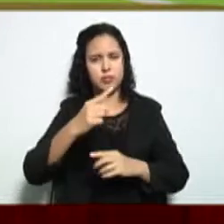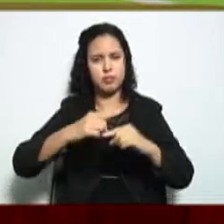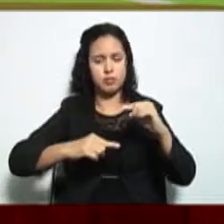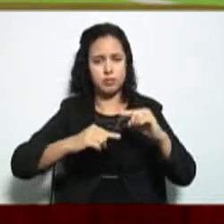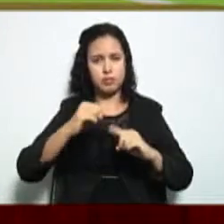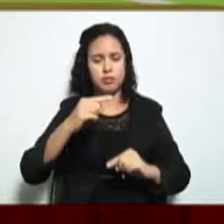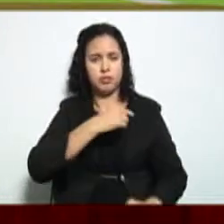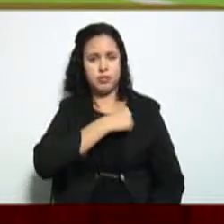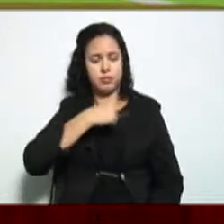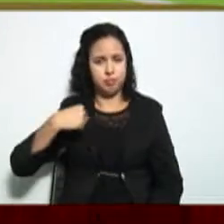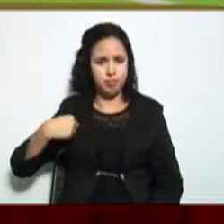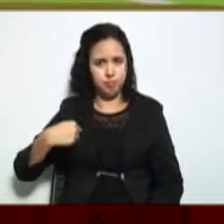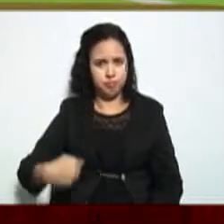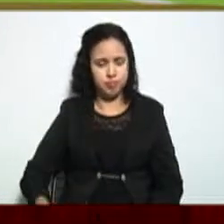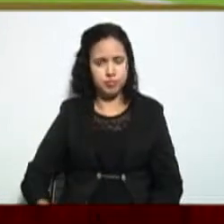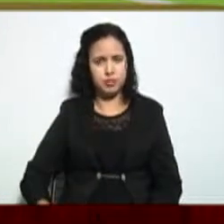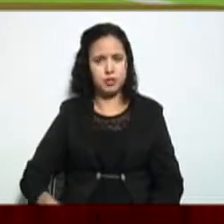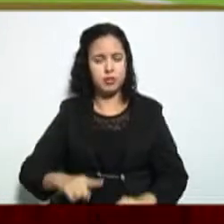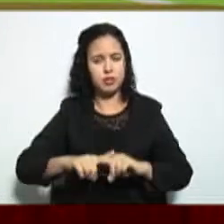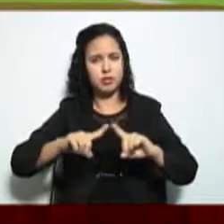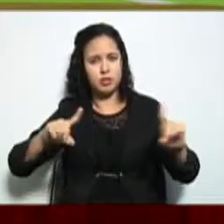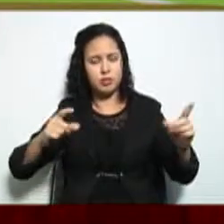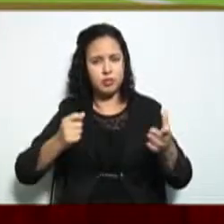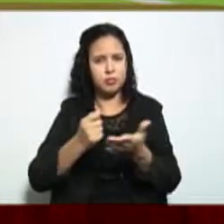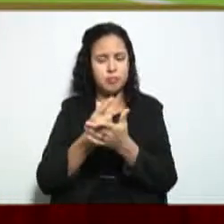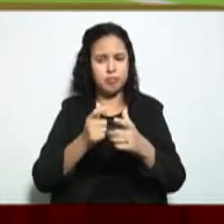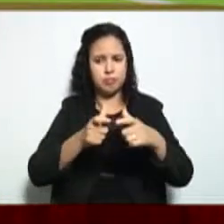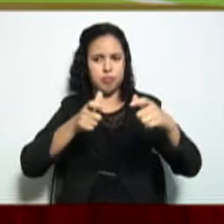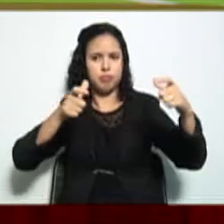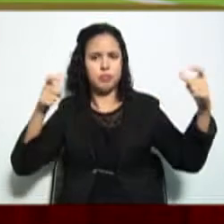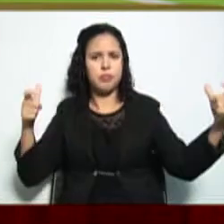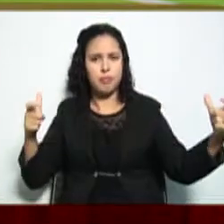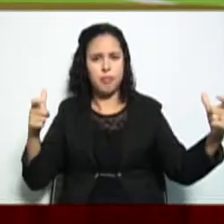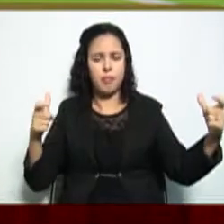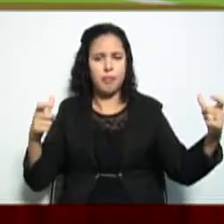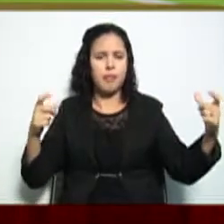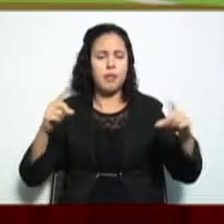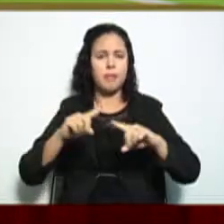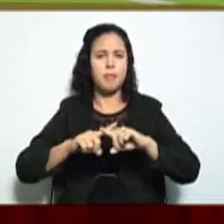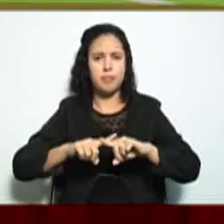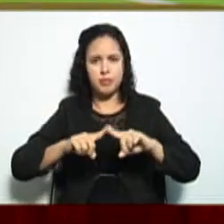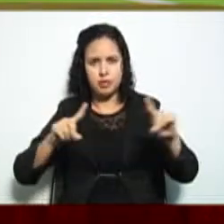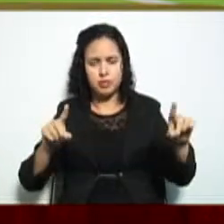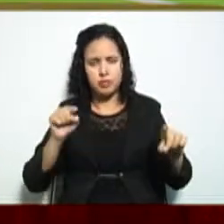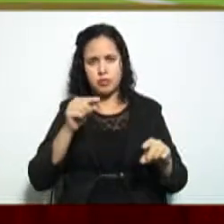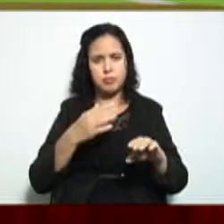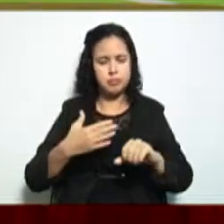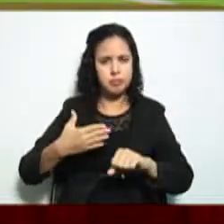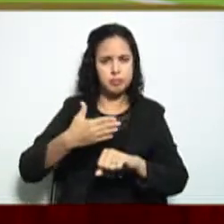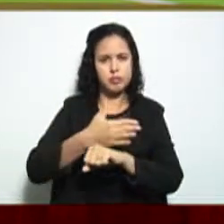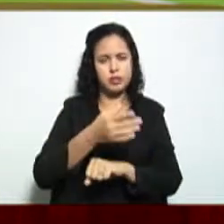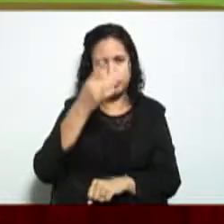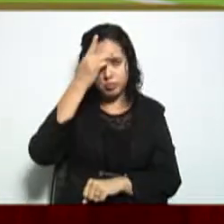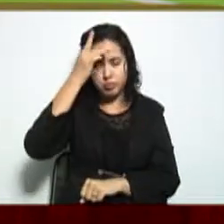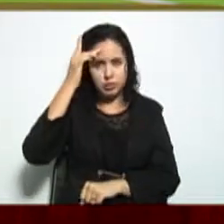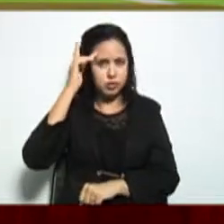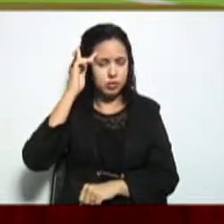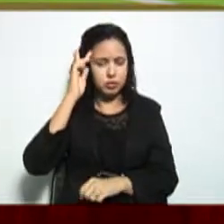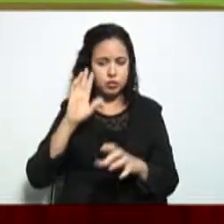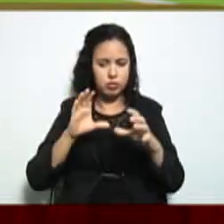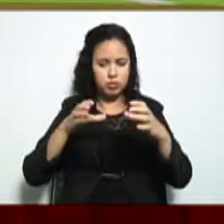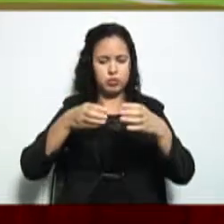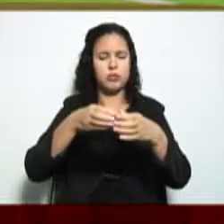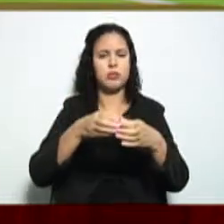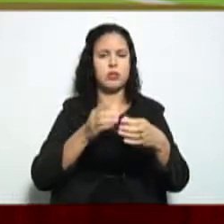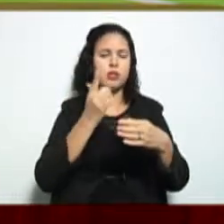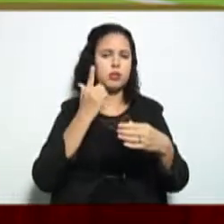que você tem que comprar em grandes quantidades. Então, você tem que fechar um container muitas vezes. Se você entra junto com outras pessoas e forma uma cooperativa, você